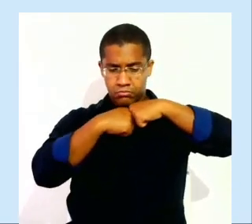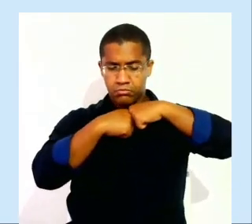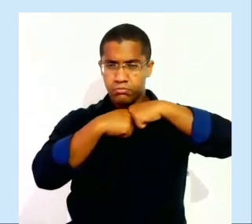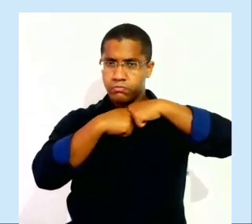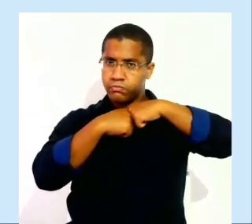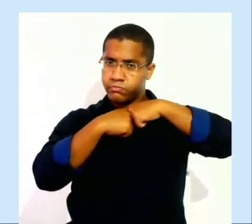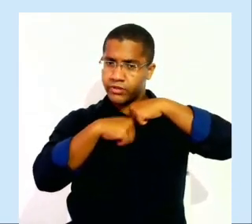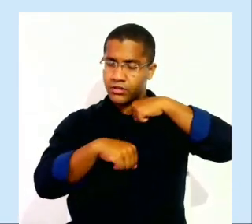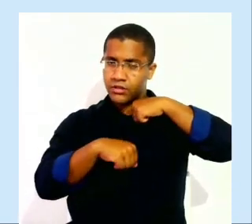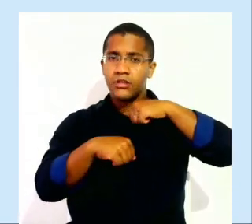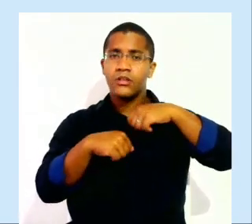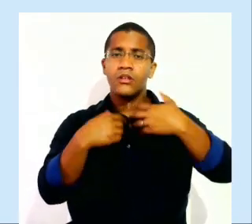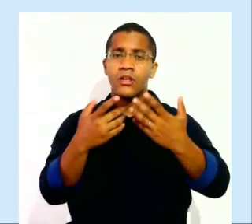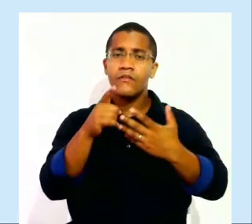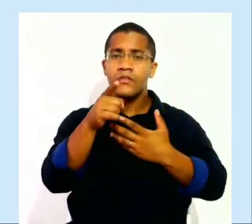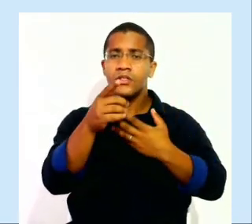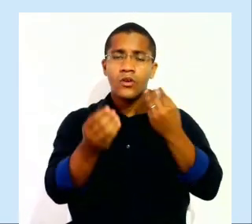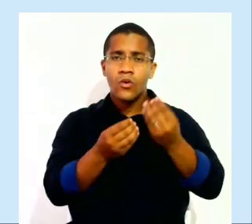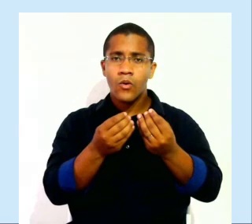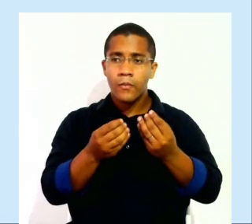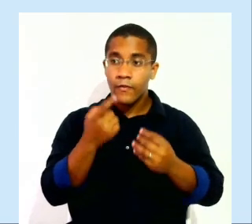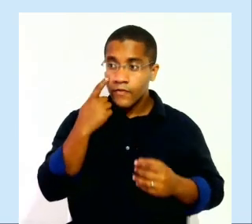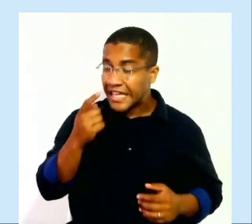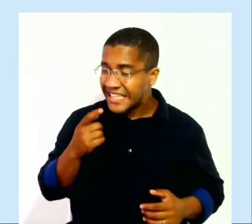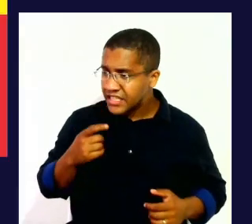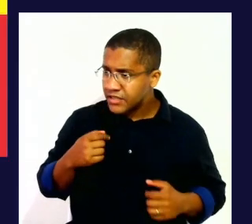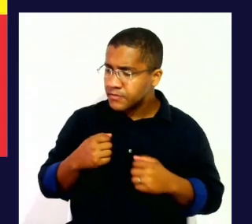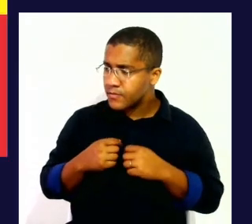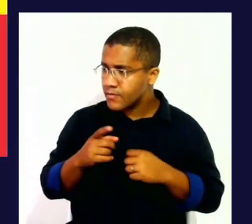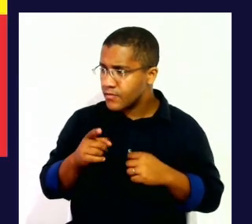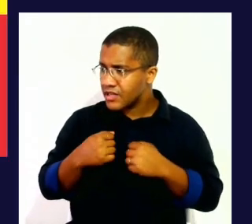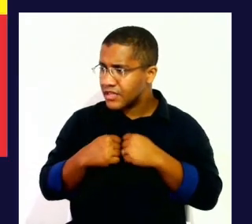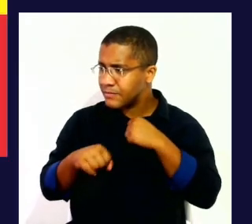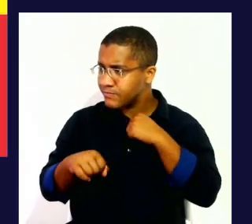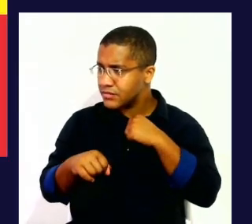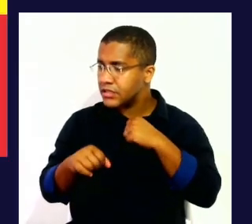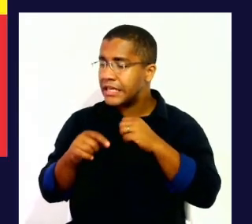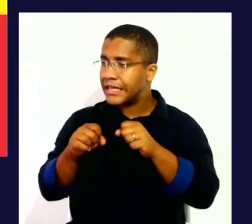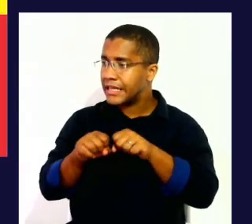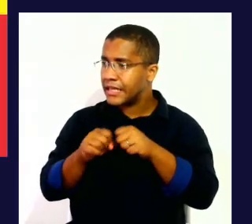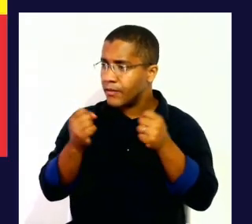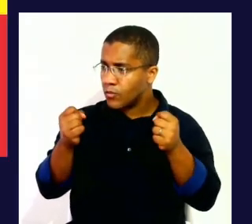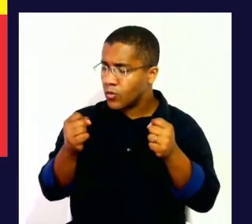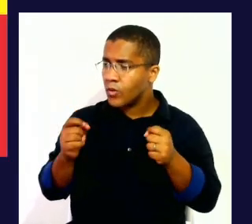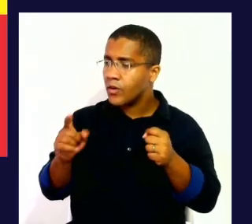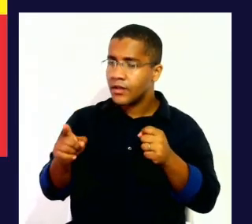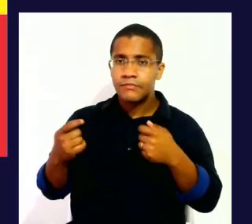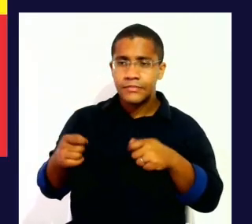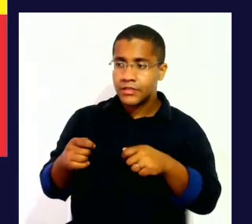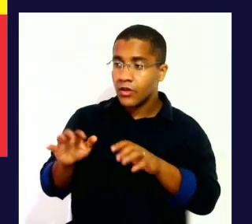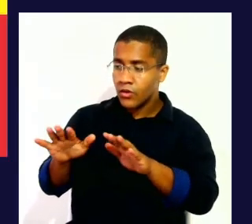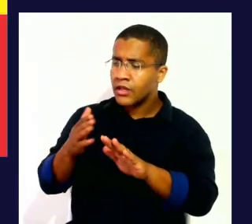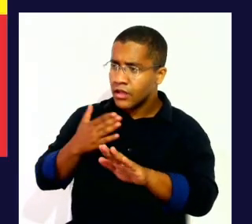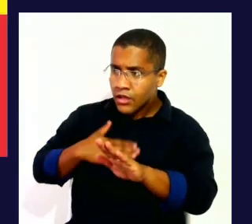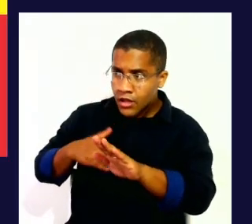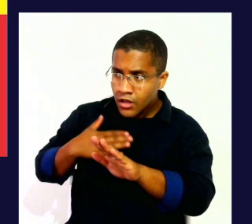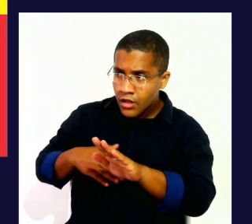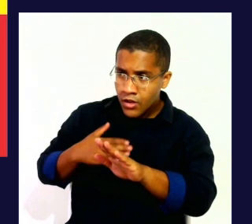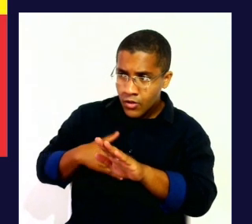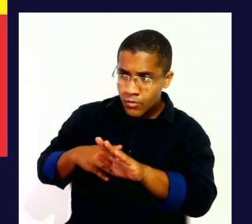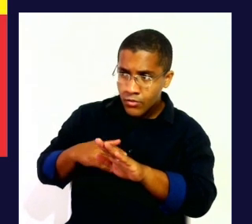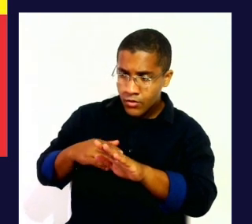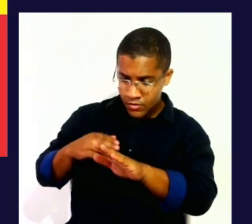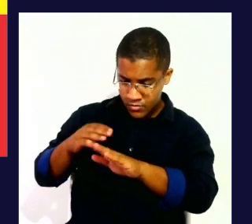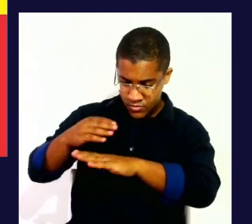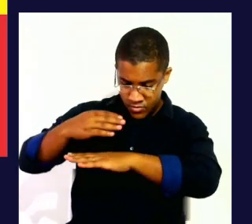perde ali a questão do movimento, a primeira coisa que você tem que fazer é acalmar a vítima, fazendo a